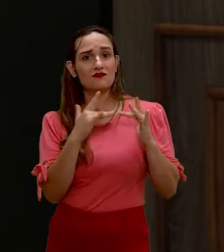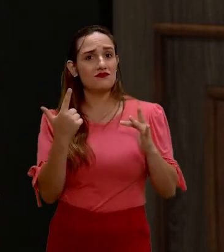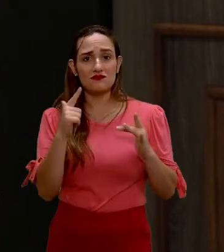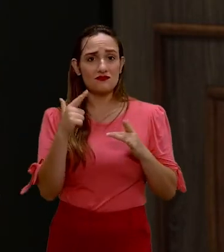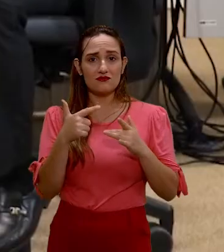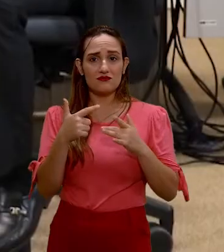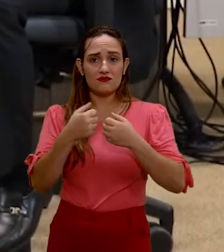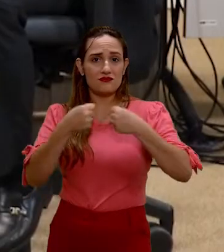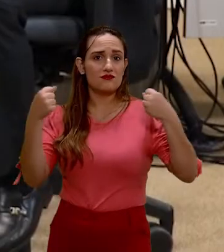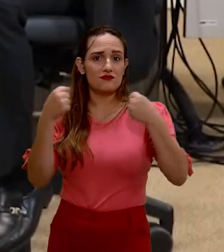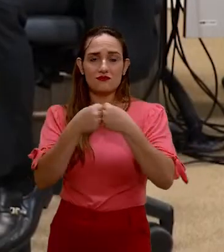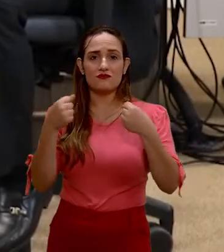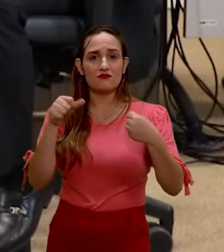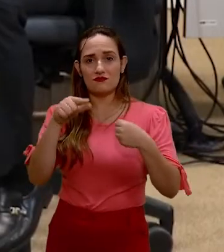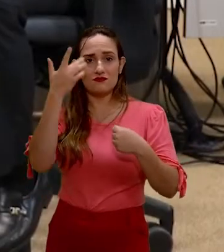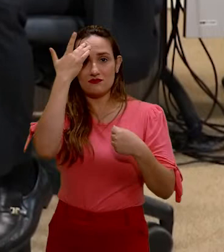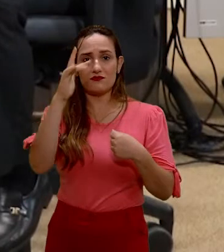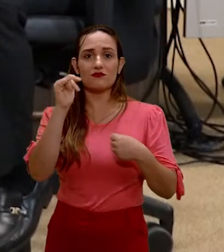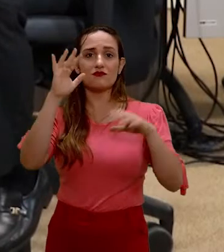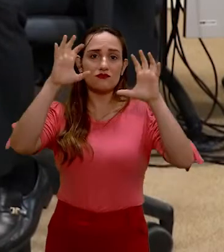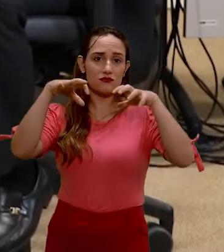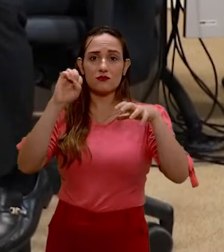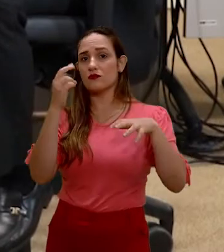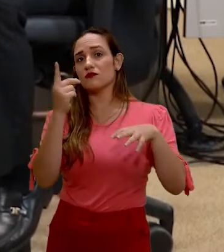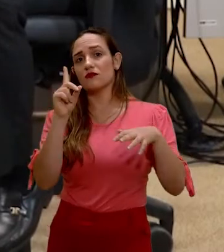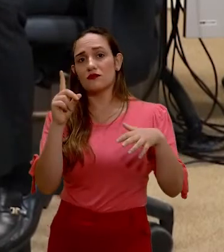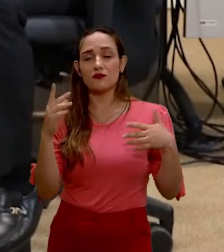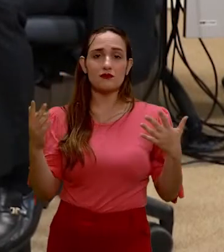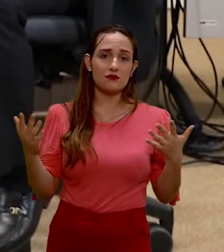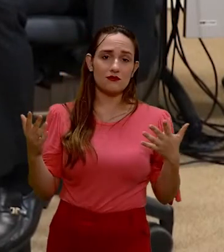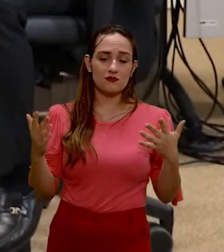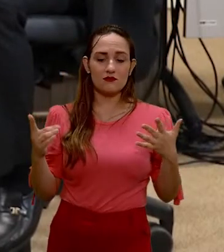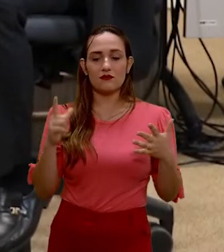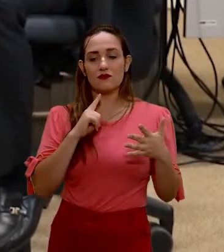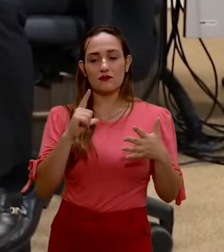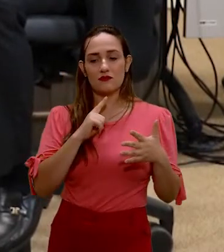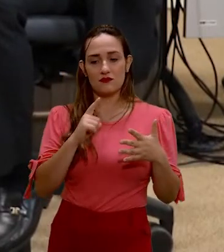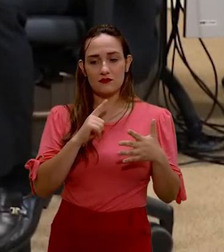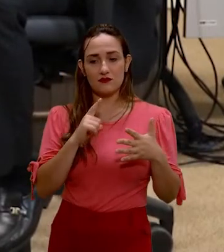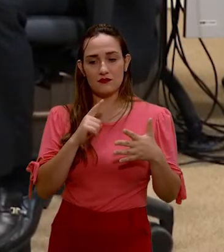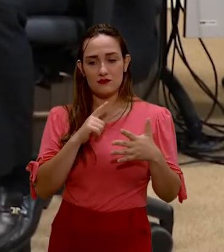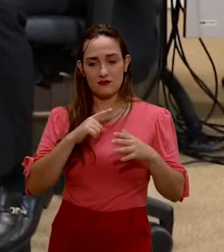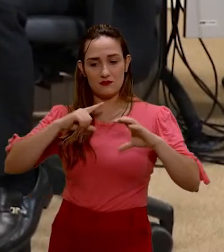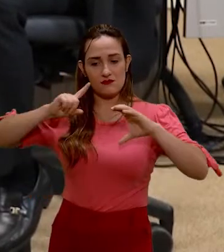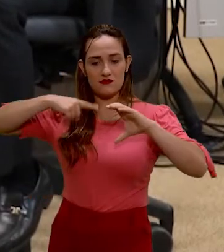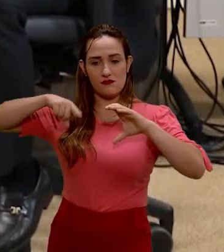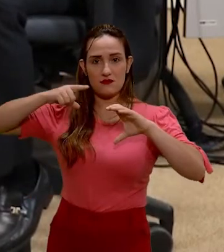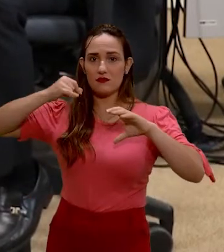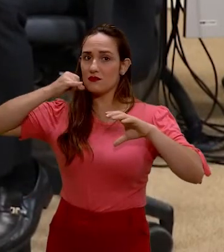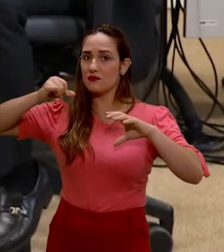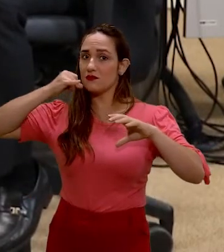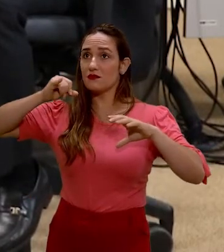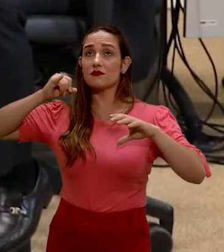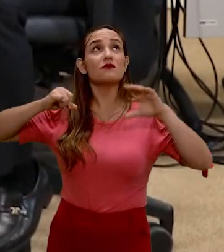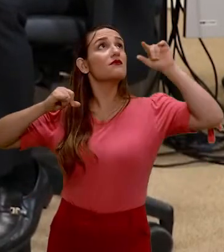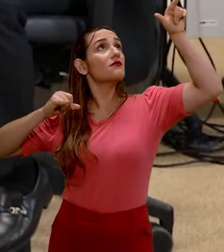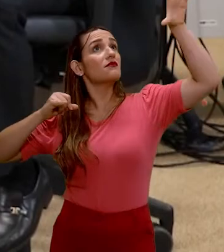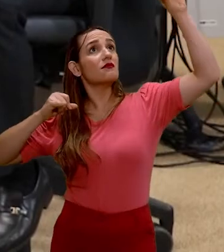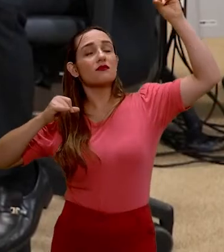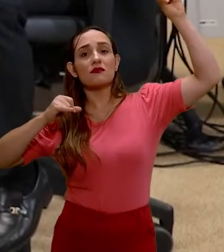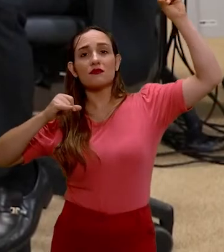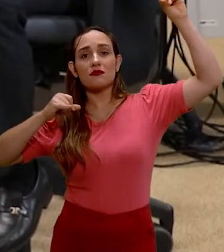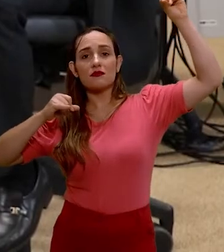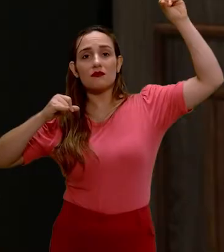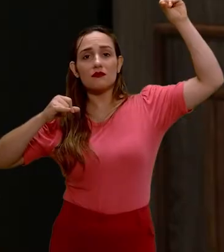não tem janelas, a gente não sabe se está chovendo ou não, há um equilíbrio, tem um gerador que mantém esse prédio funcionando o tempo todo mesmo, que